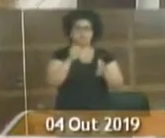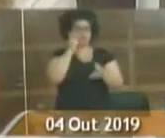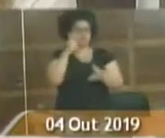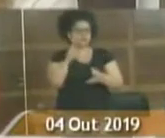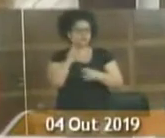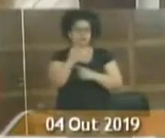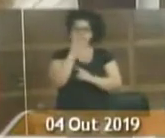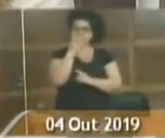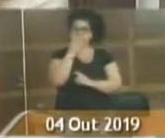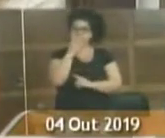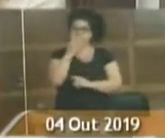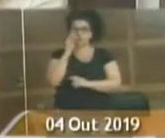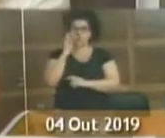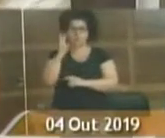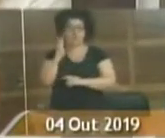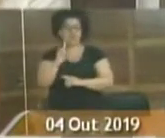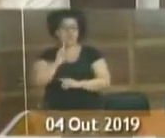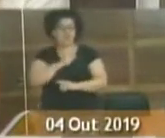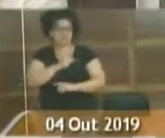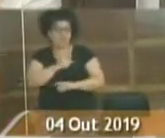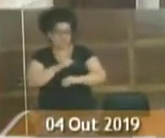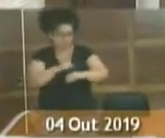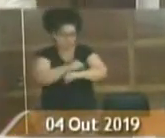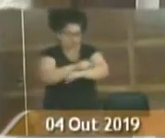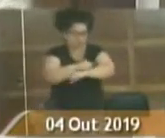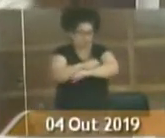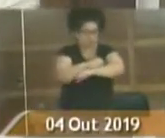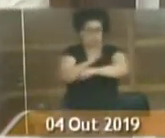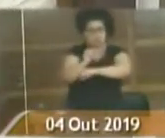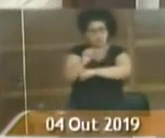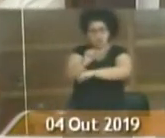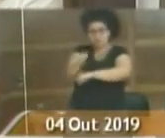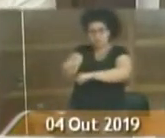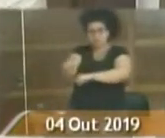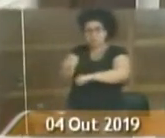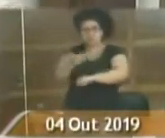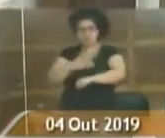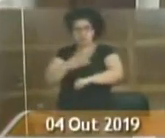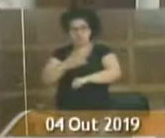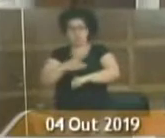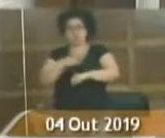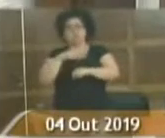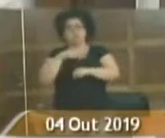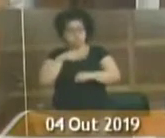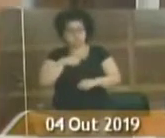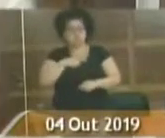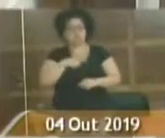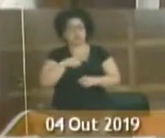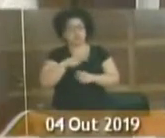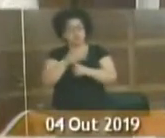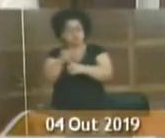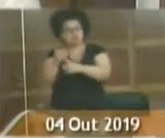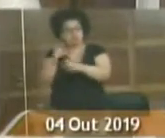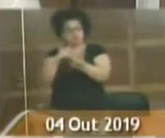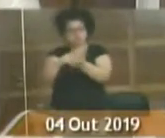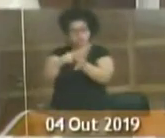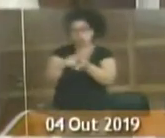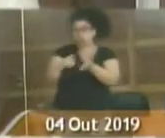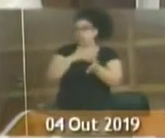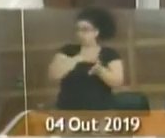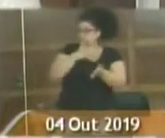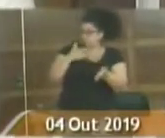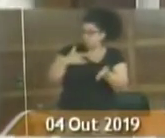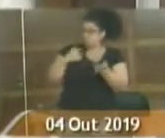com uma ferida feia, e você pode avisar lá para o seu colega, para a pessoa, ó, procura a Secretaria de